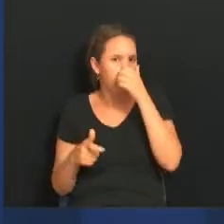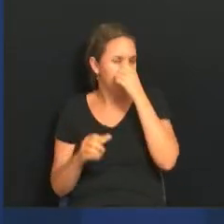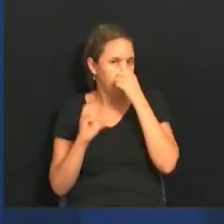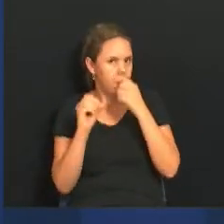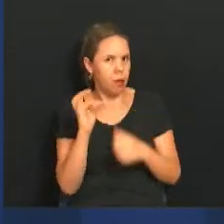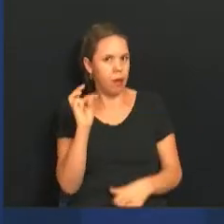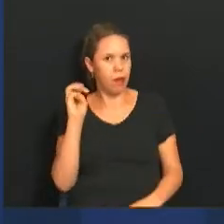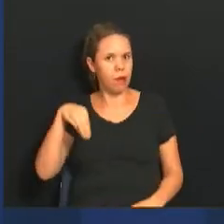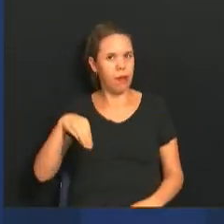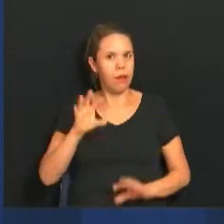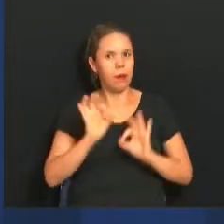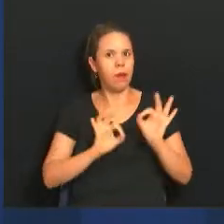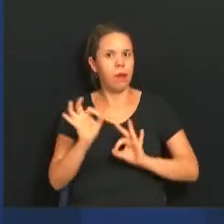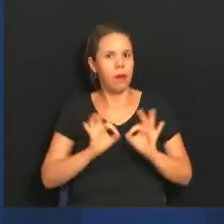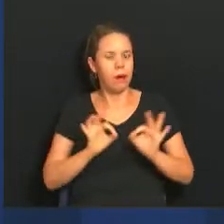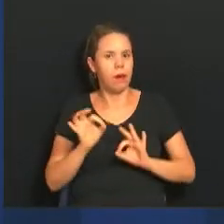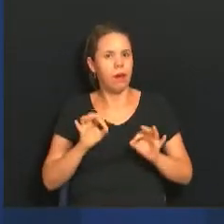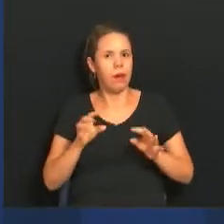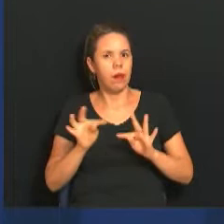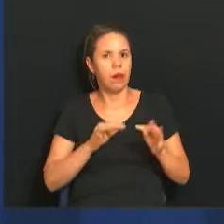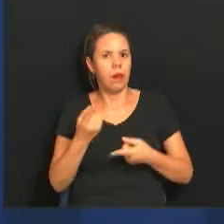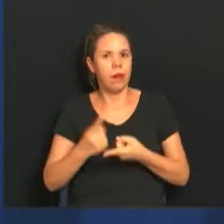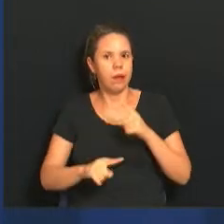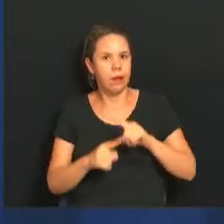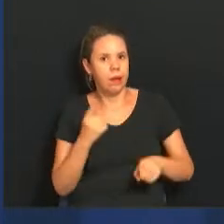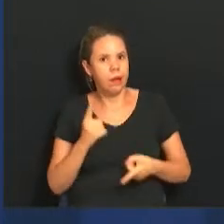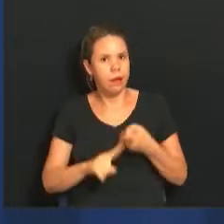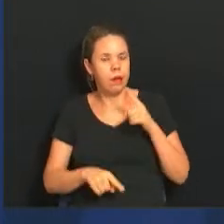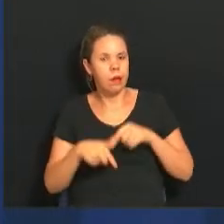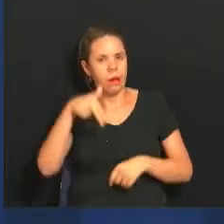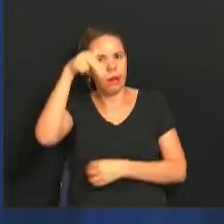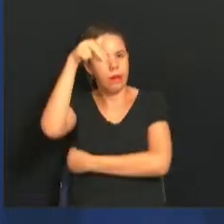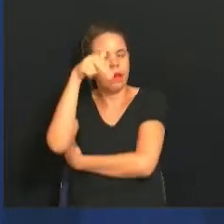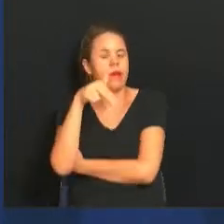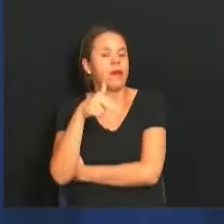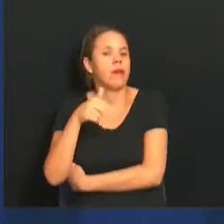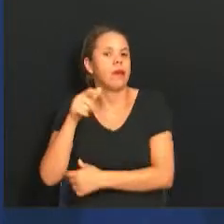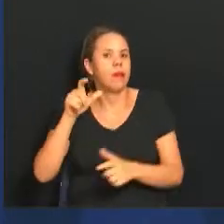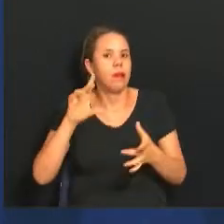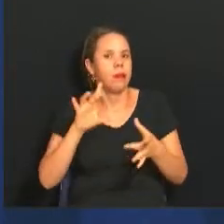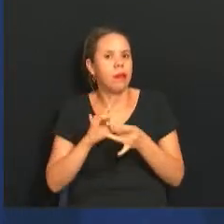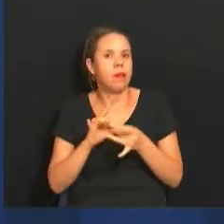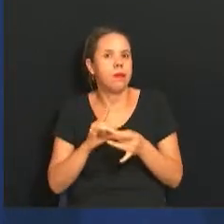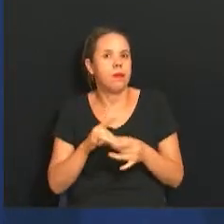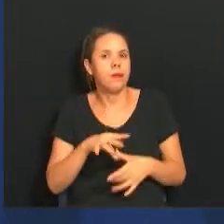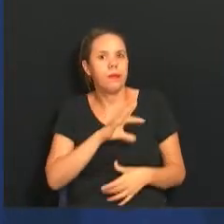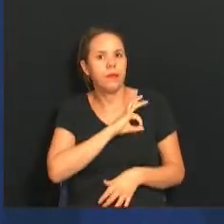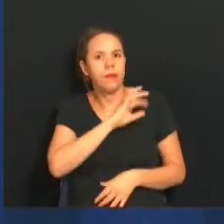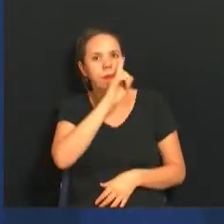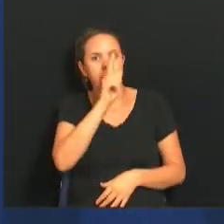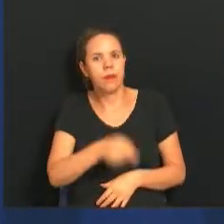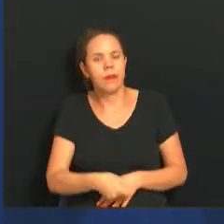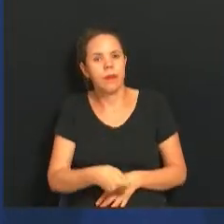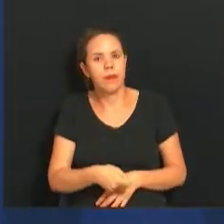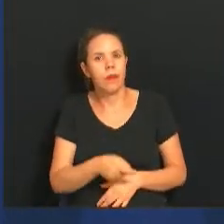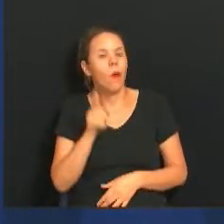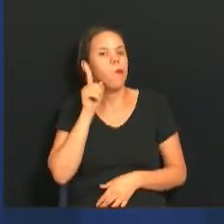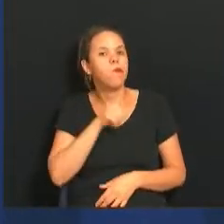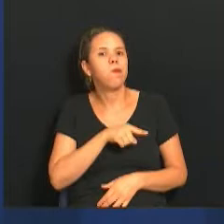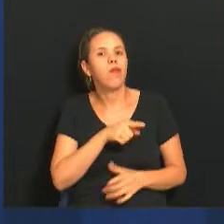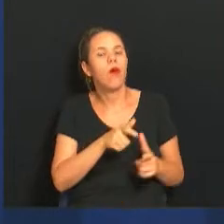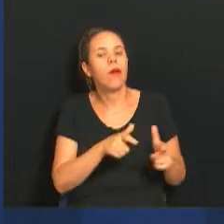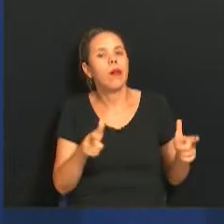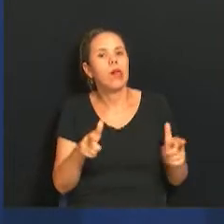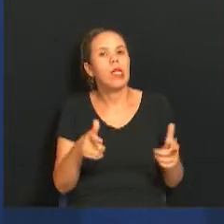a Organização do Tratado do Atlântico Norte, que é uma aliança militar liderada pelos Estados Unidos e